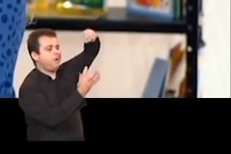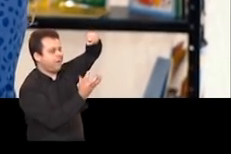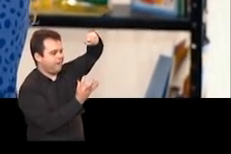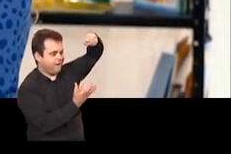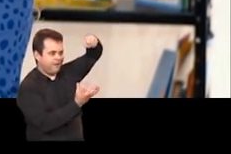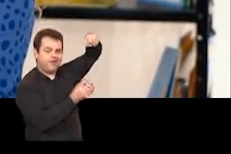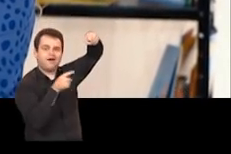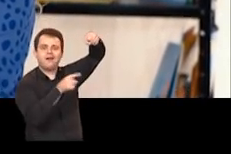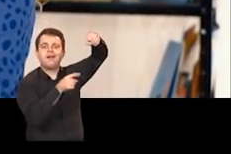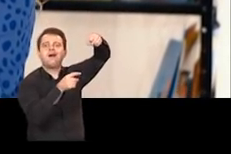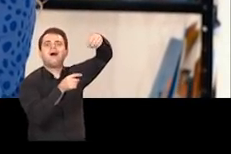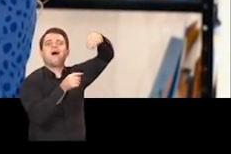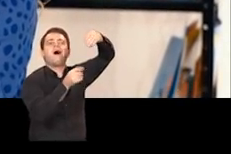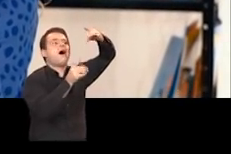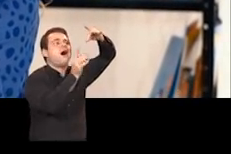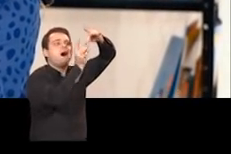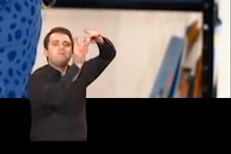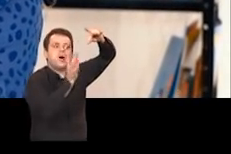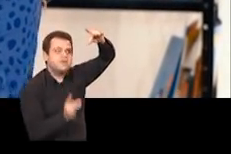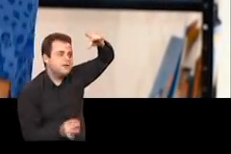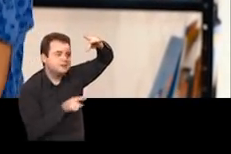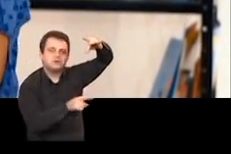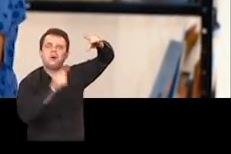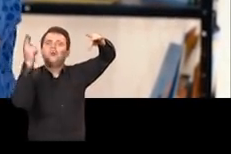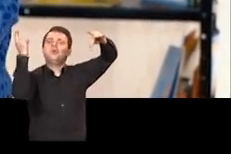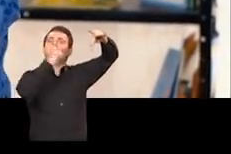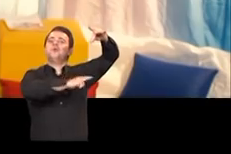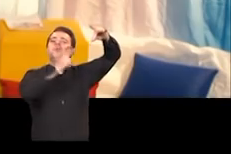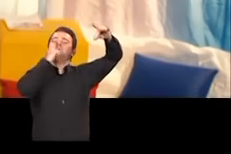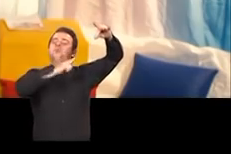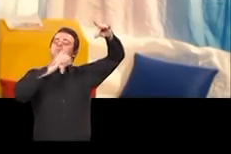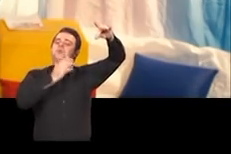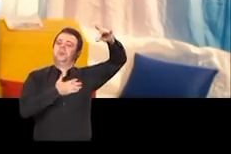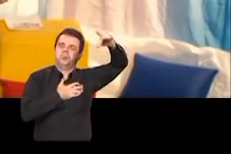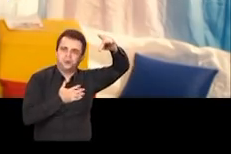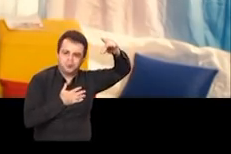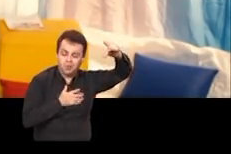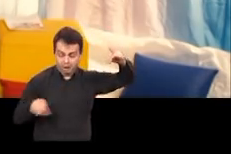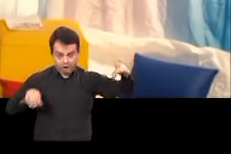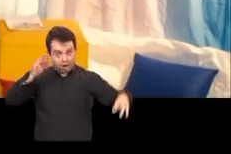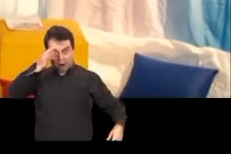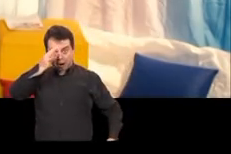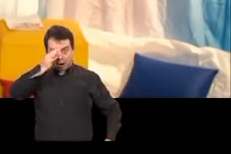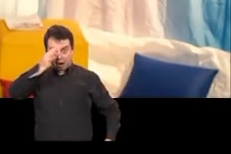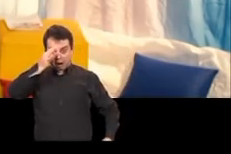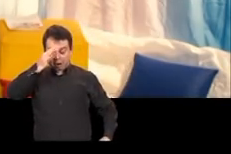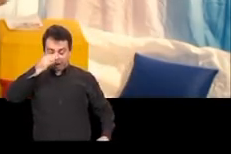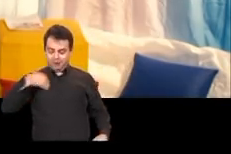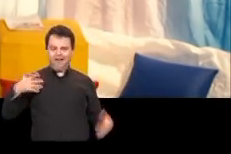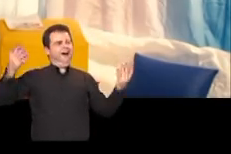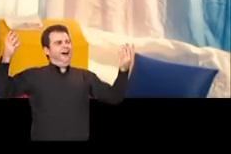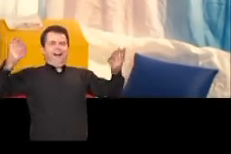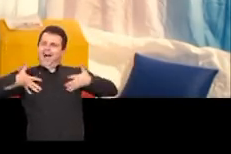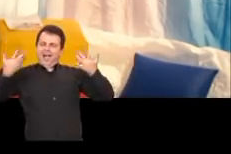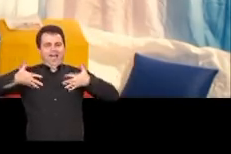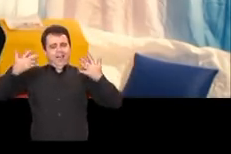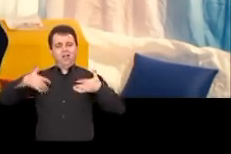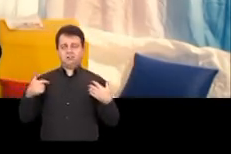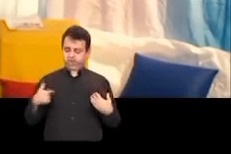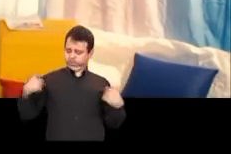O rabanete saiu da terra. O rato ficou todo feliz. Eu